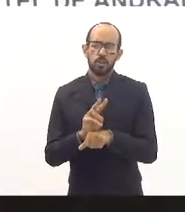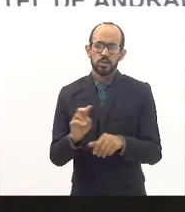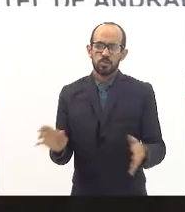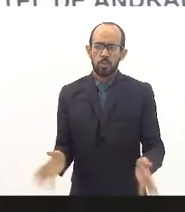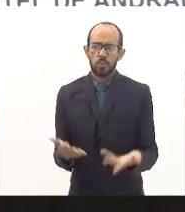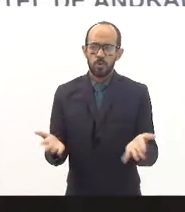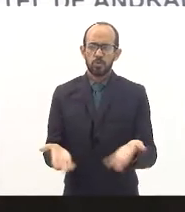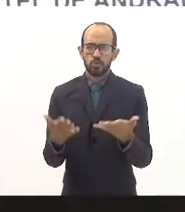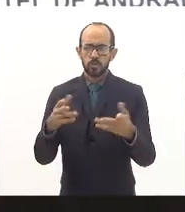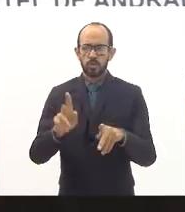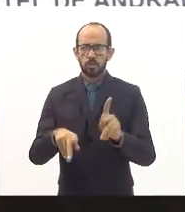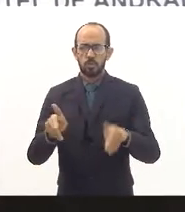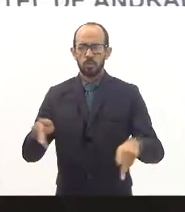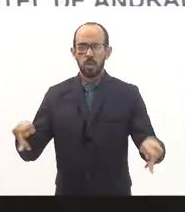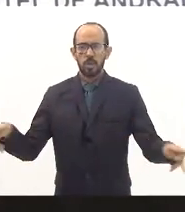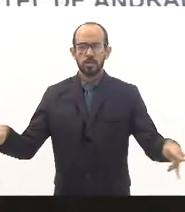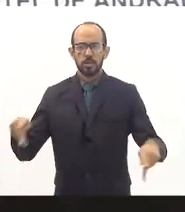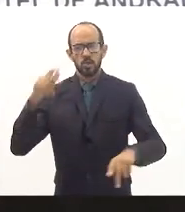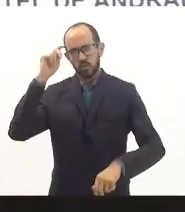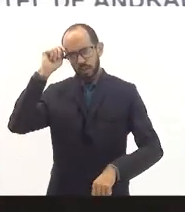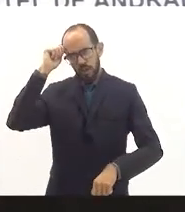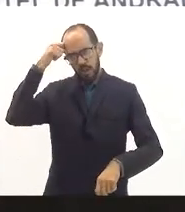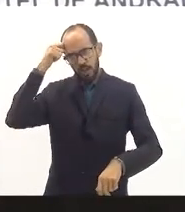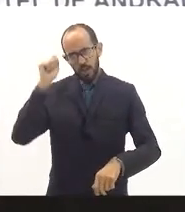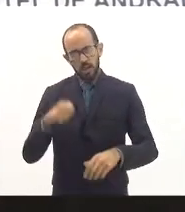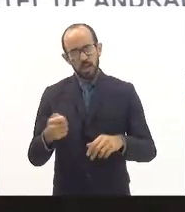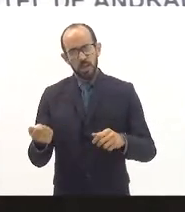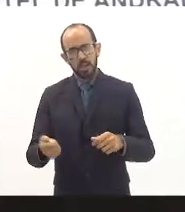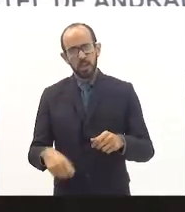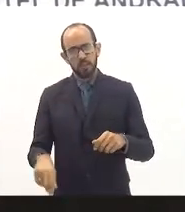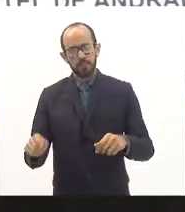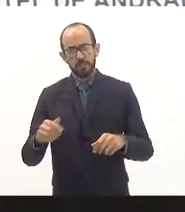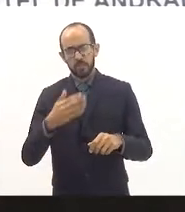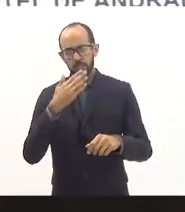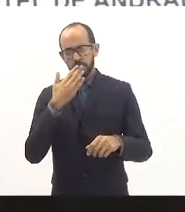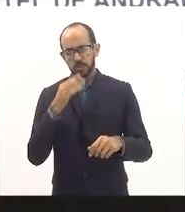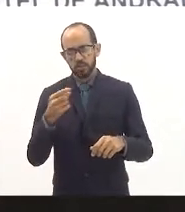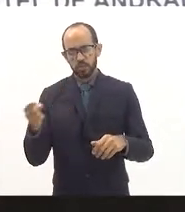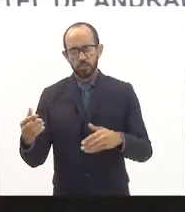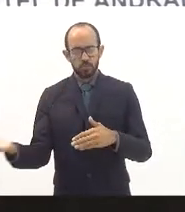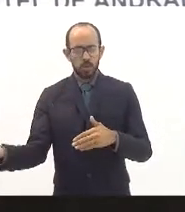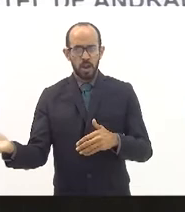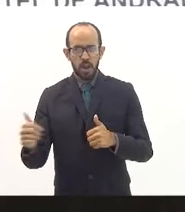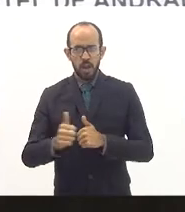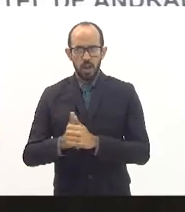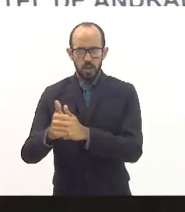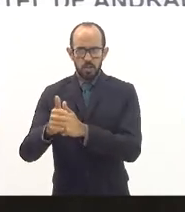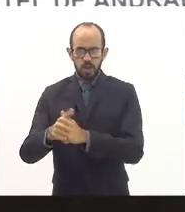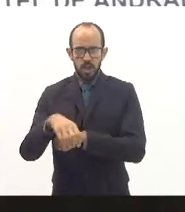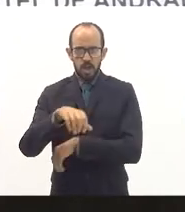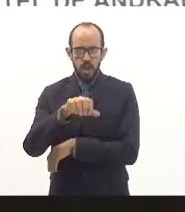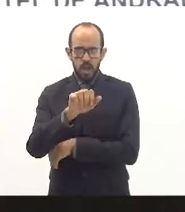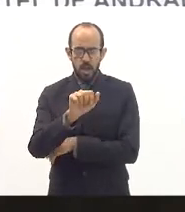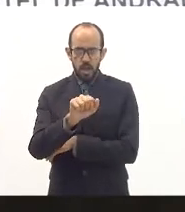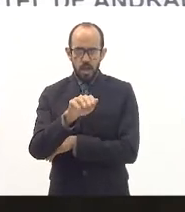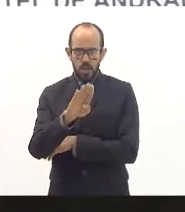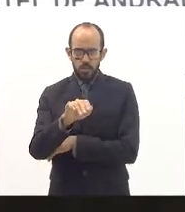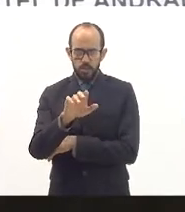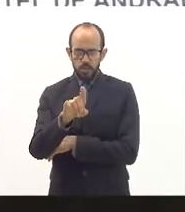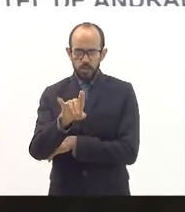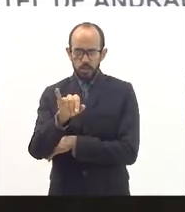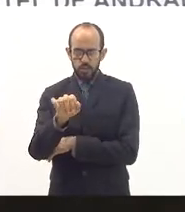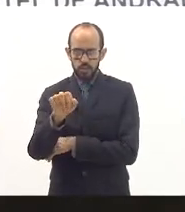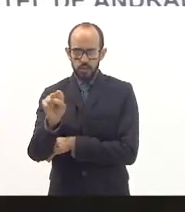das Populações Negras, nomeando para conduzi-la Abdias do Nascimento, figura